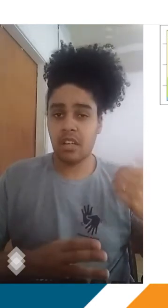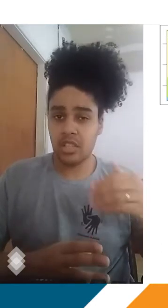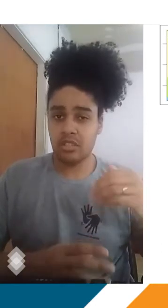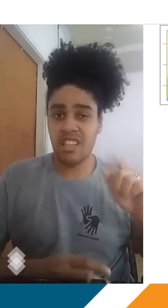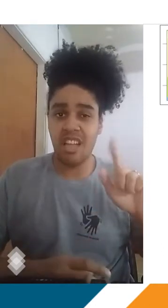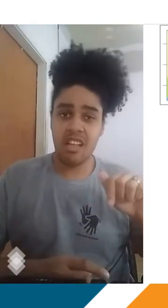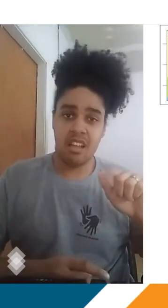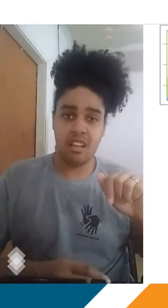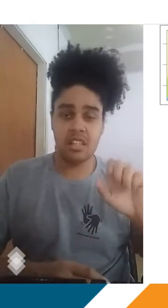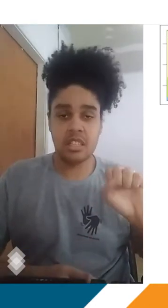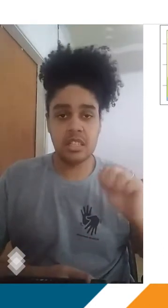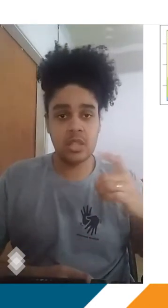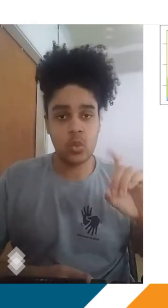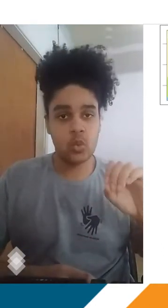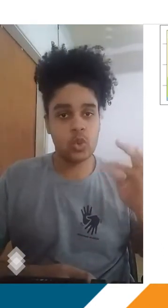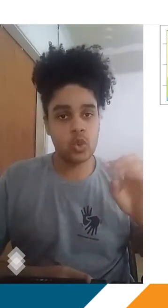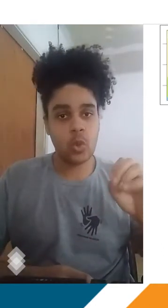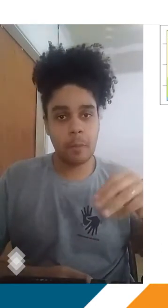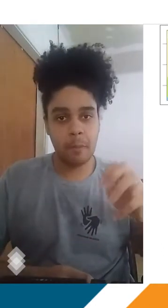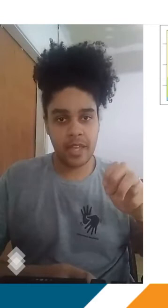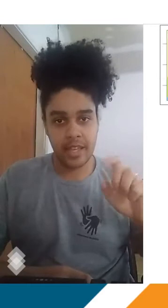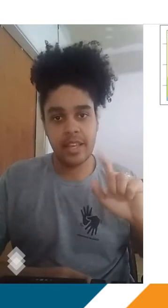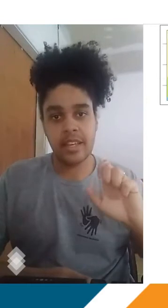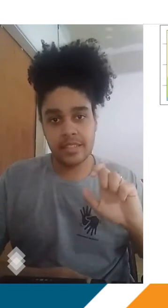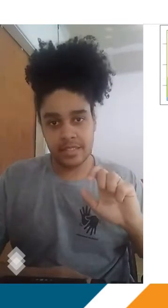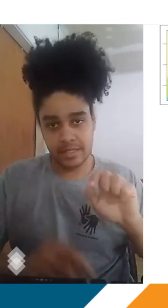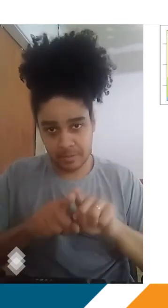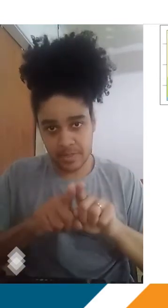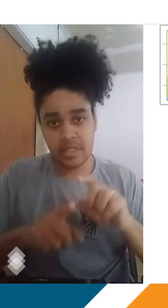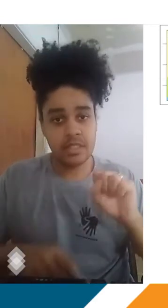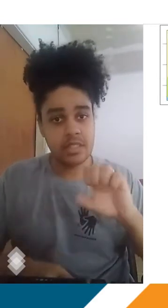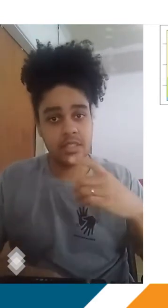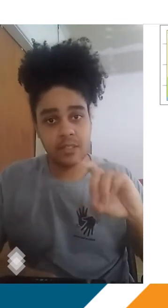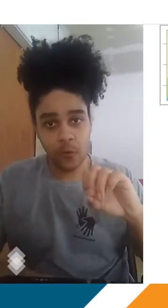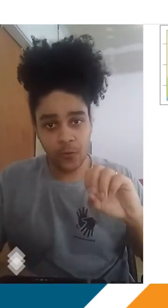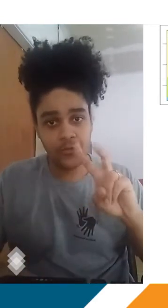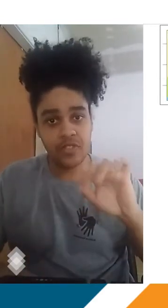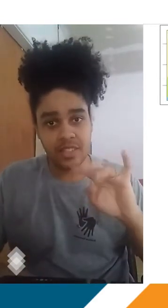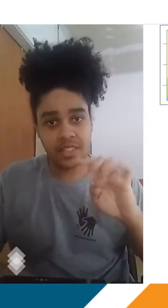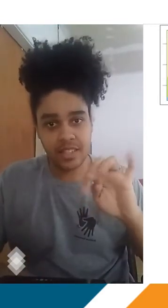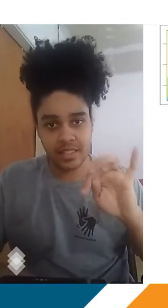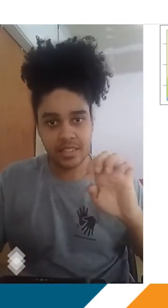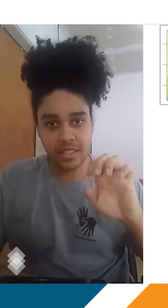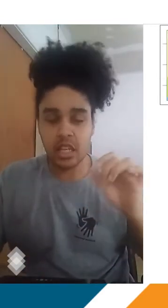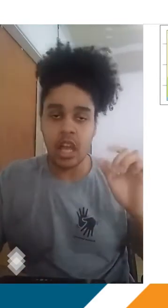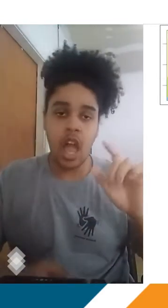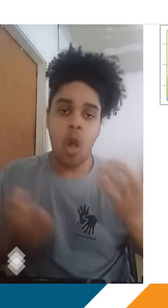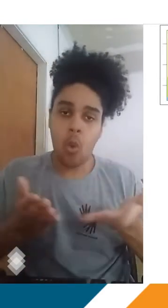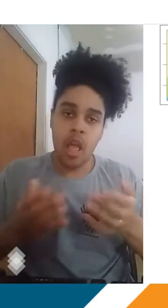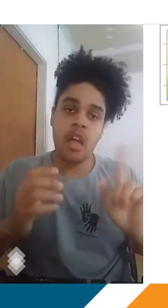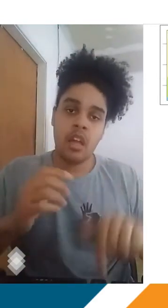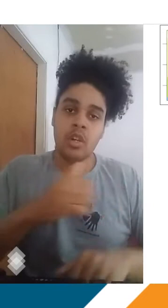1534 era a capitania de São Tomé e a capitania de São Vicente. Em meados do século XVI, os portugueses ainda não tinham conseguido